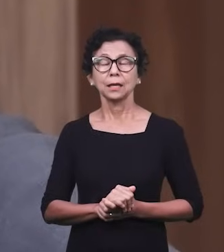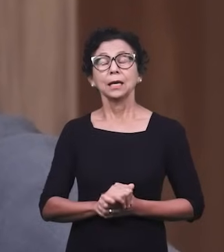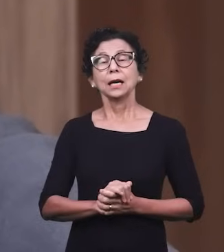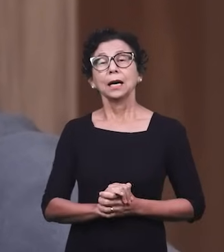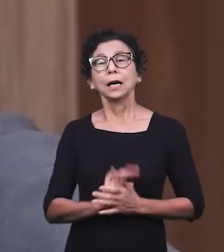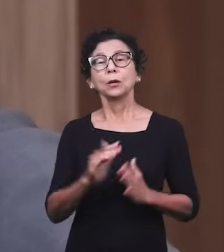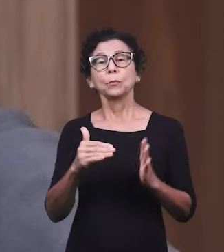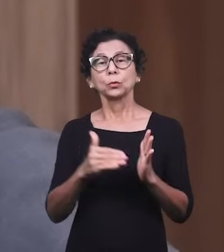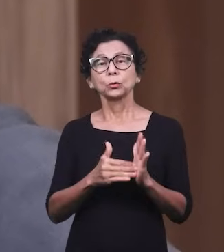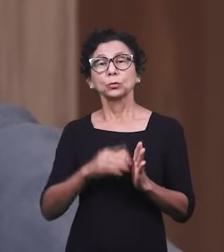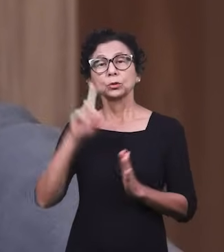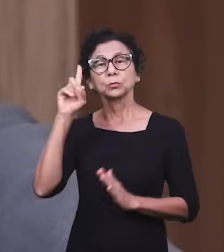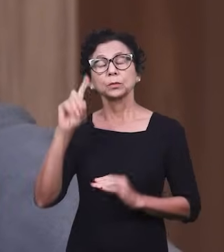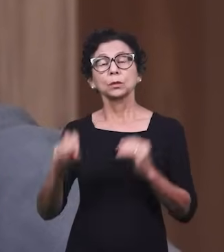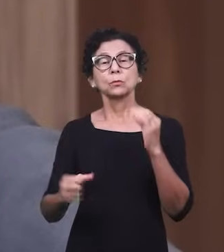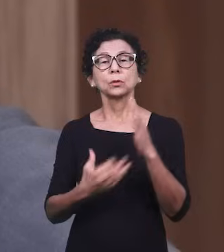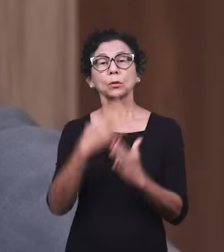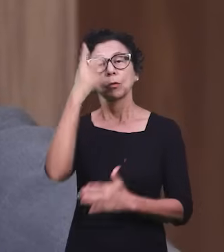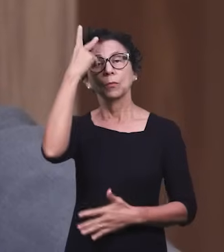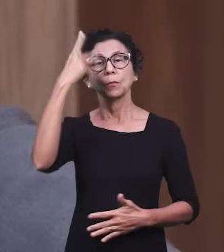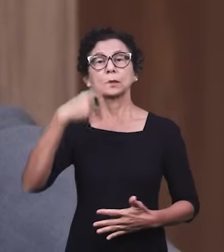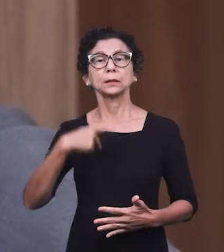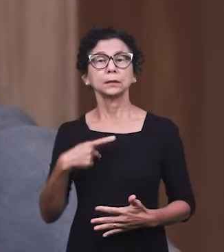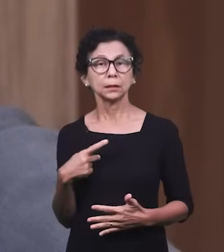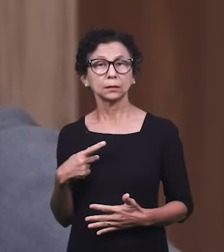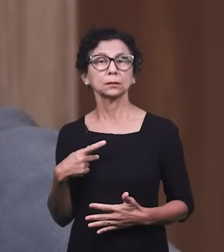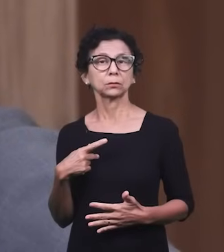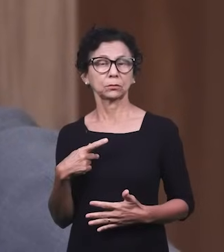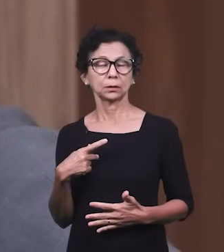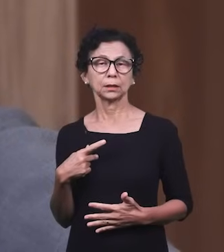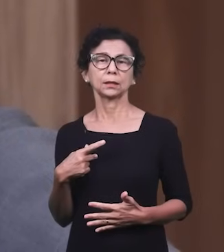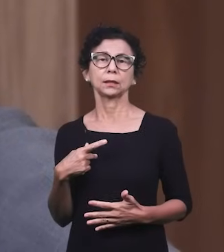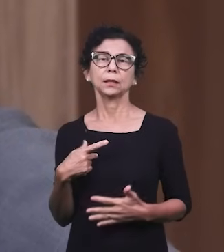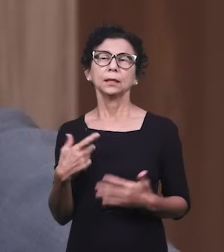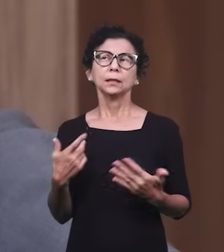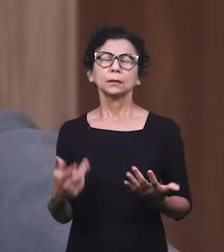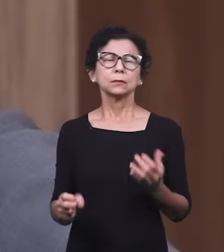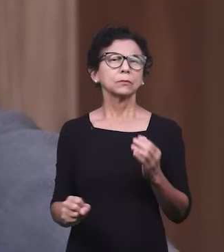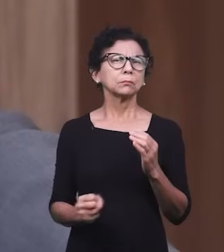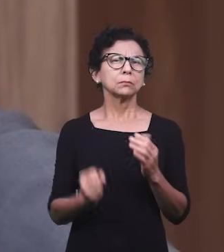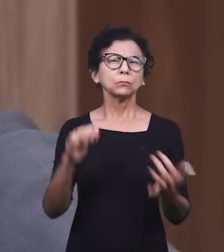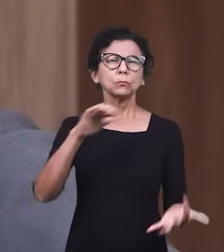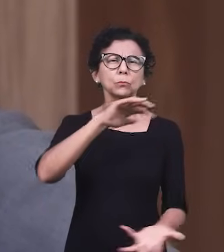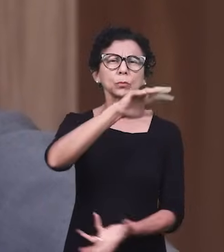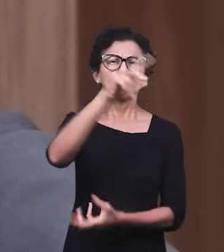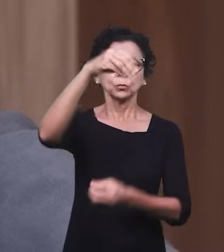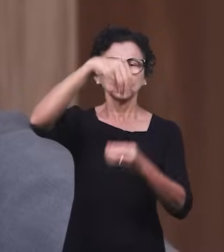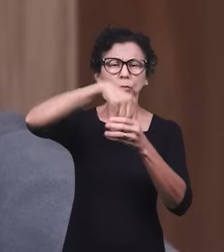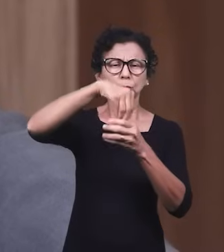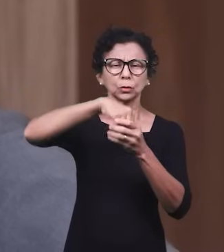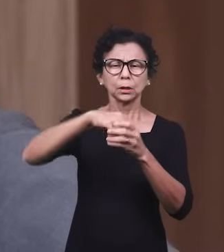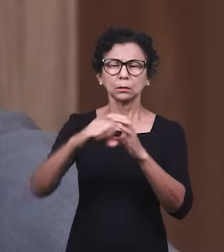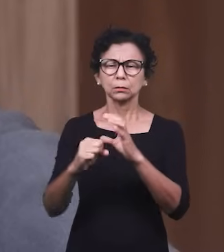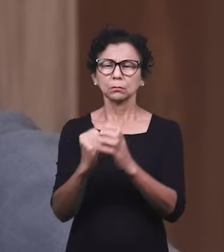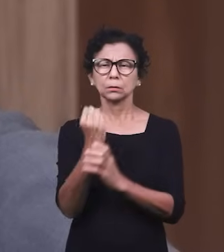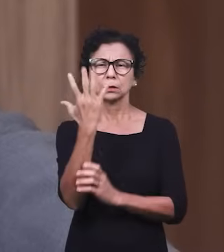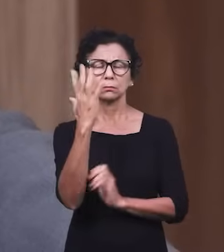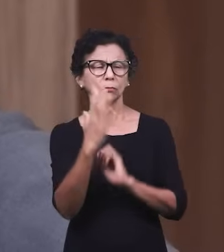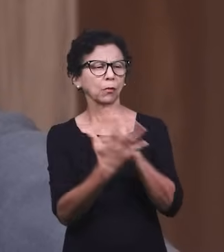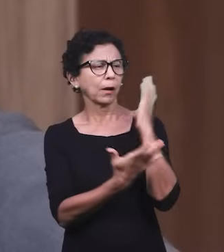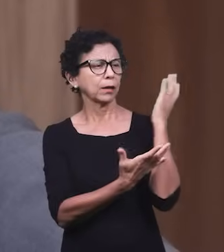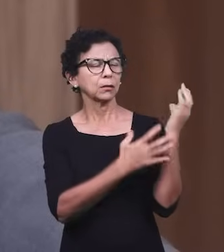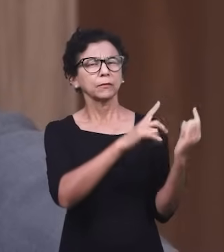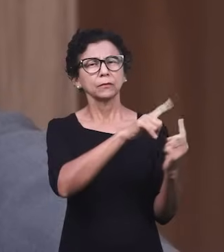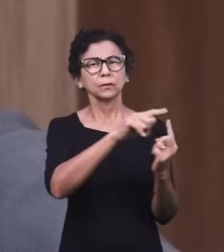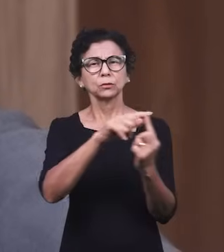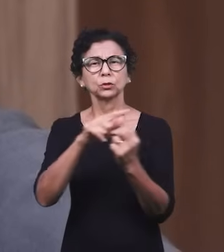coroa da criação né Uhum mas Deus vai criando essa infraestrutura para que todas as coisas vão aparecendo ao longo desse